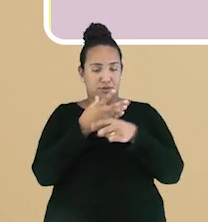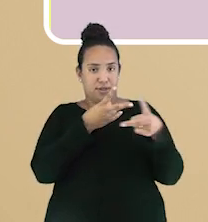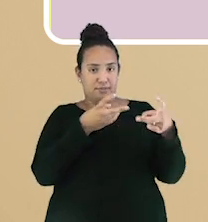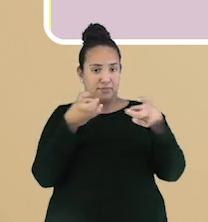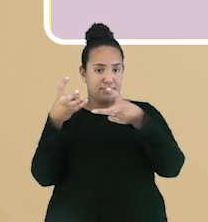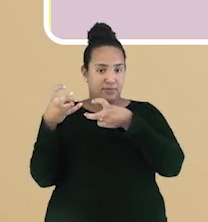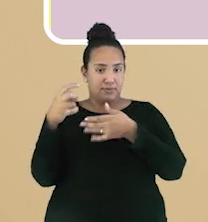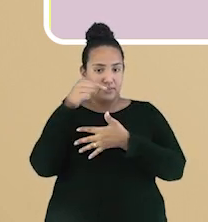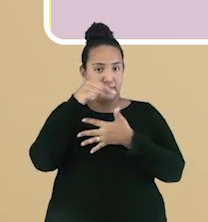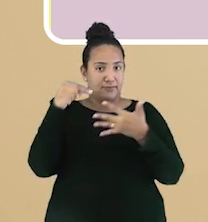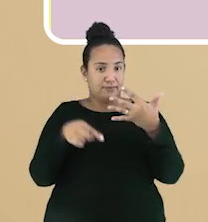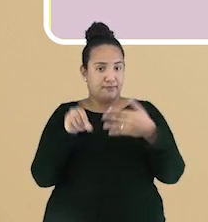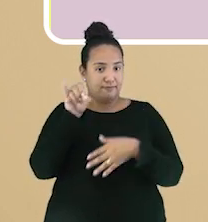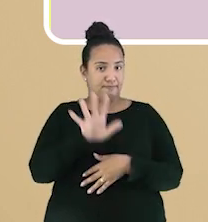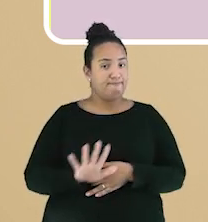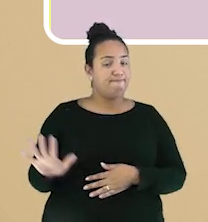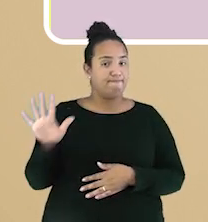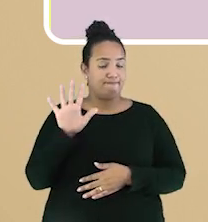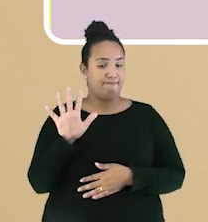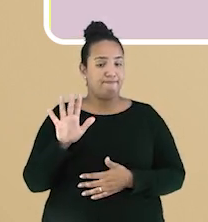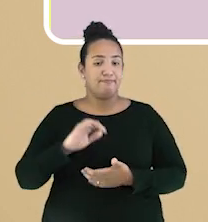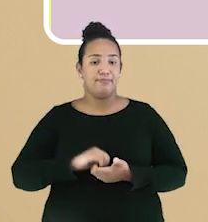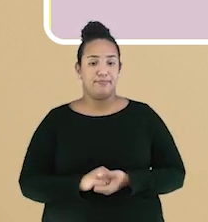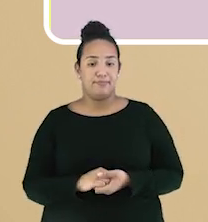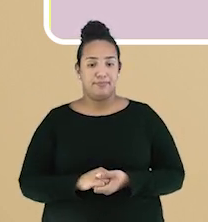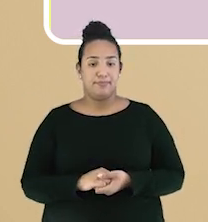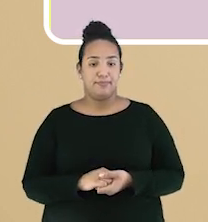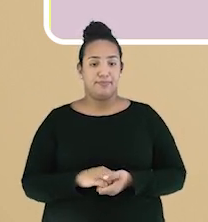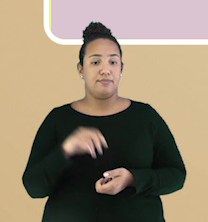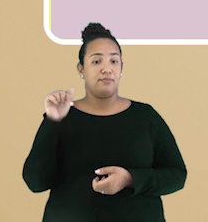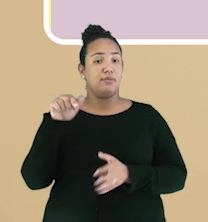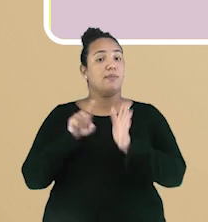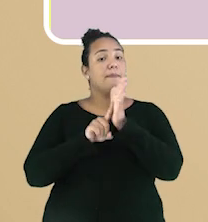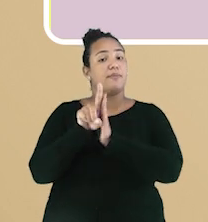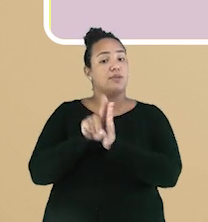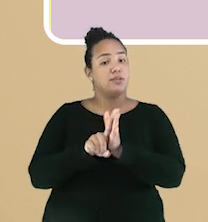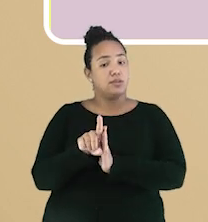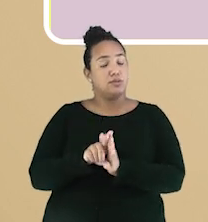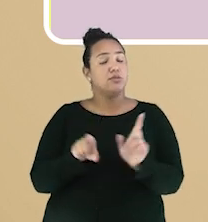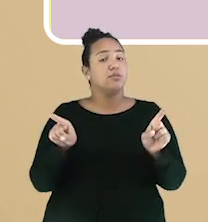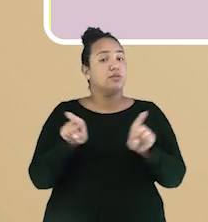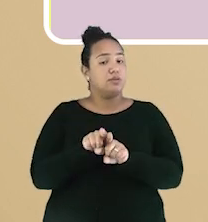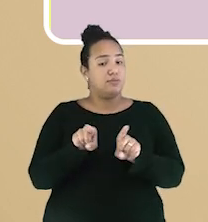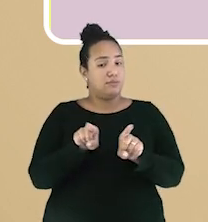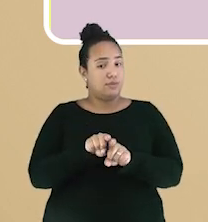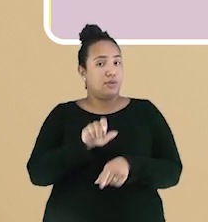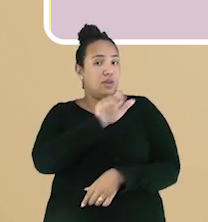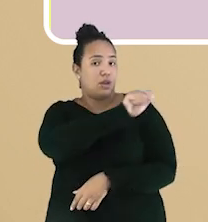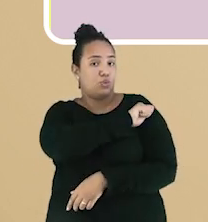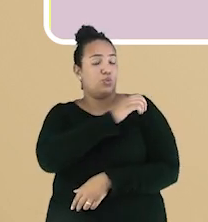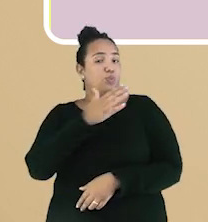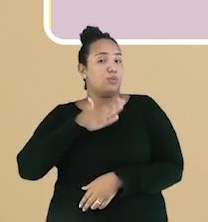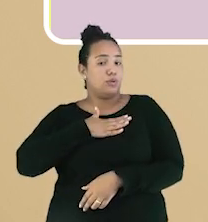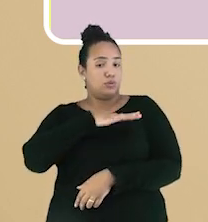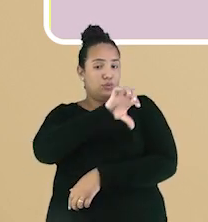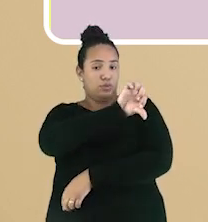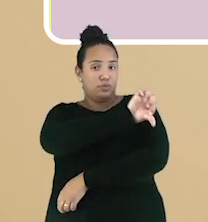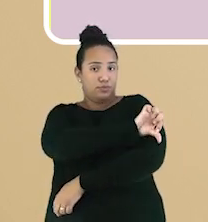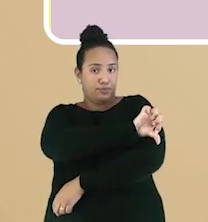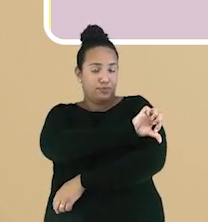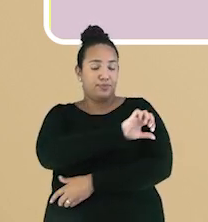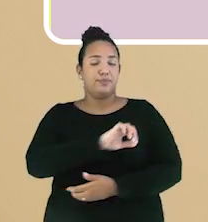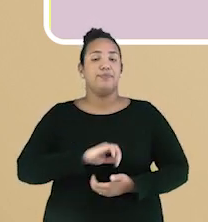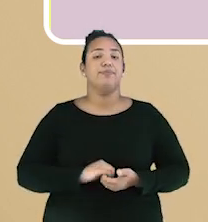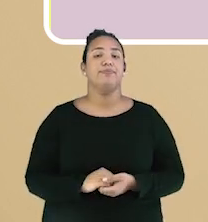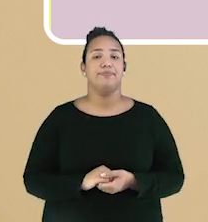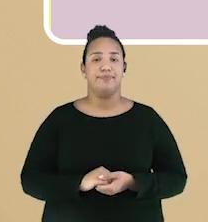que aparece na sua tela? Essa pesquisa também foi feita com meus alunos do 9º ano do ensino fundamental.